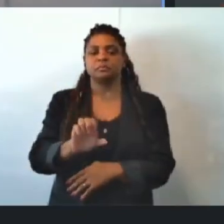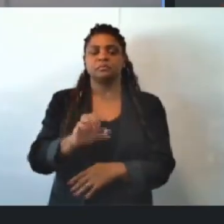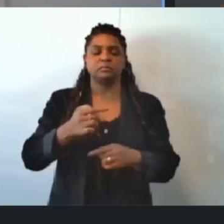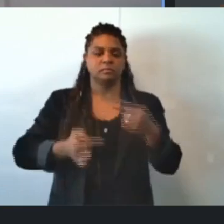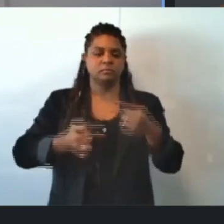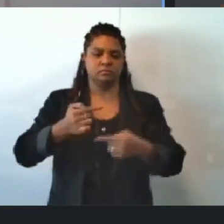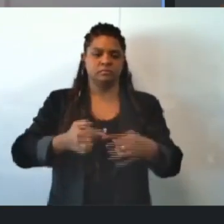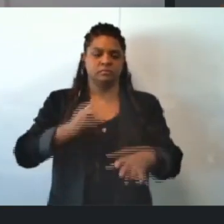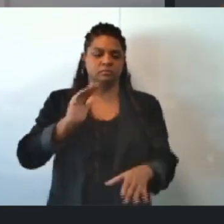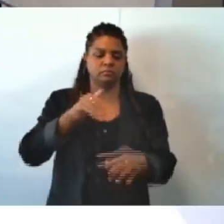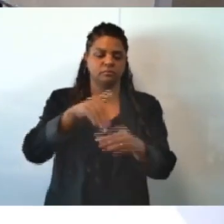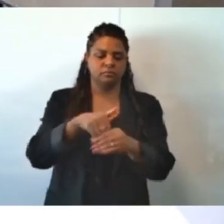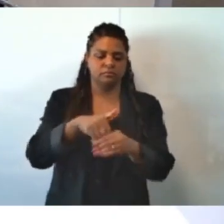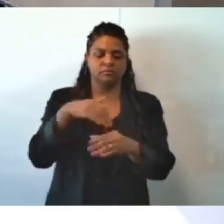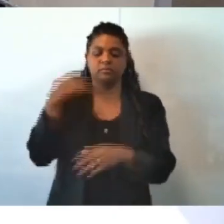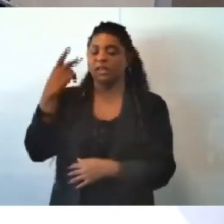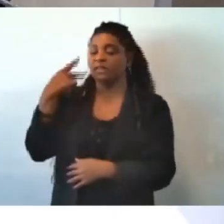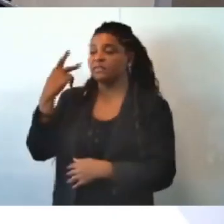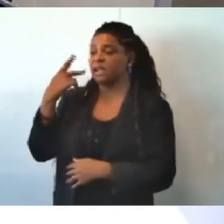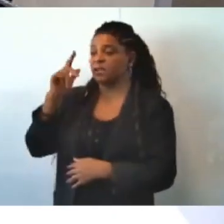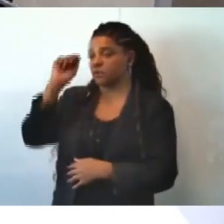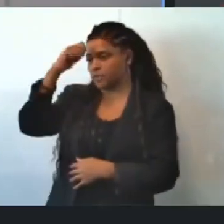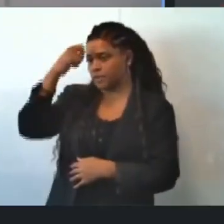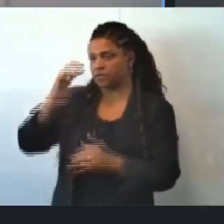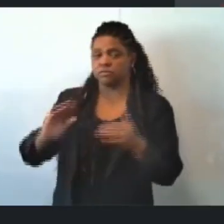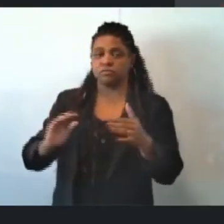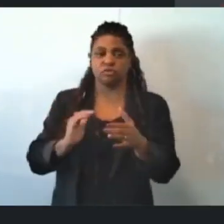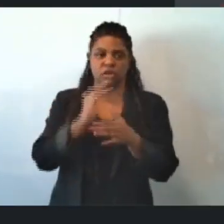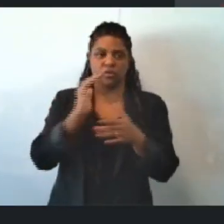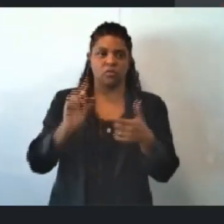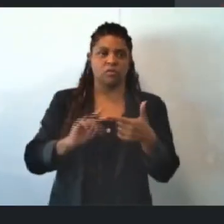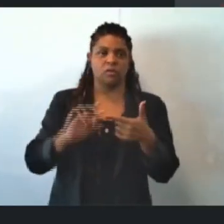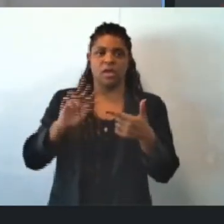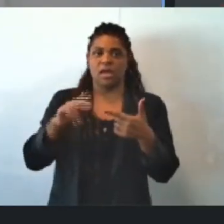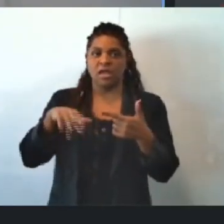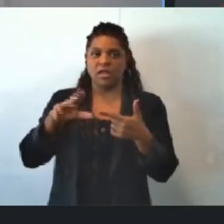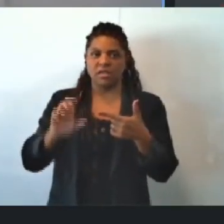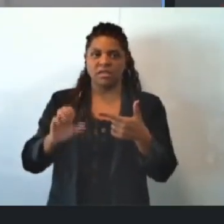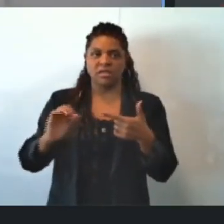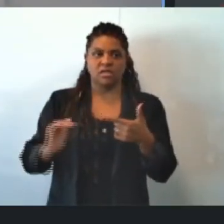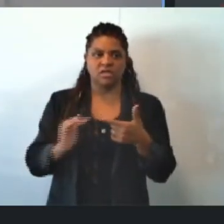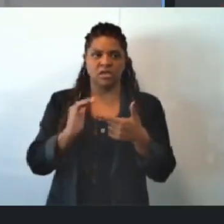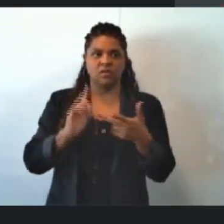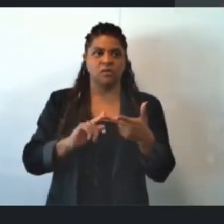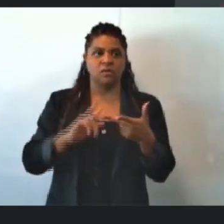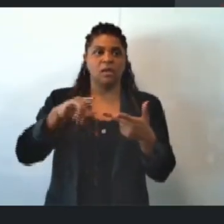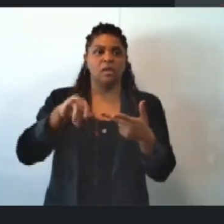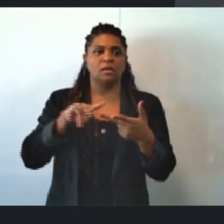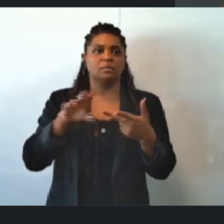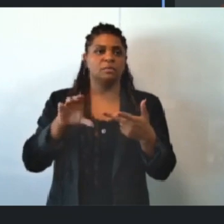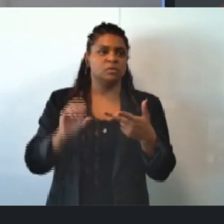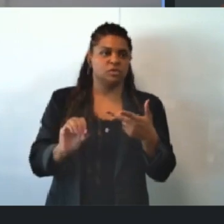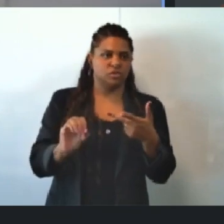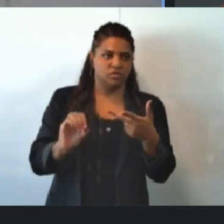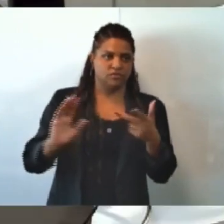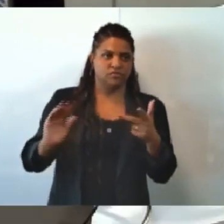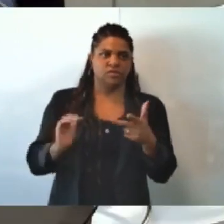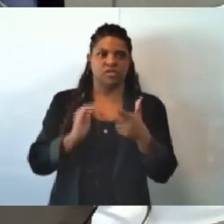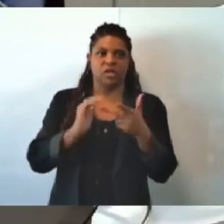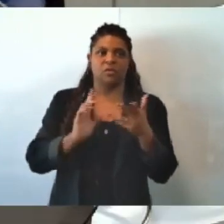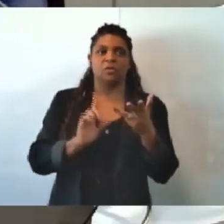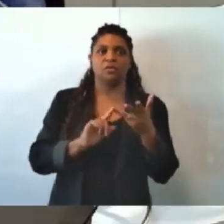voto, vereador Preto. De acordo. Henrique Braga. De acordo. Miltinho CGE. De acordo. Fernando